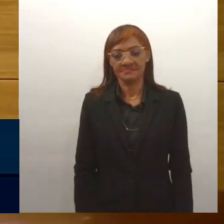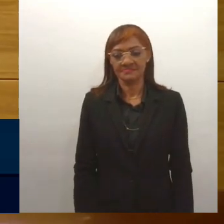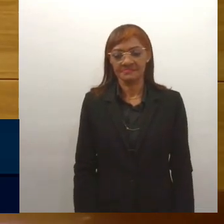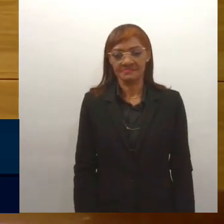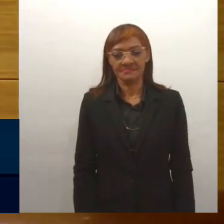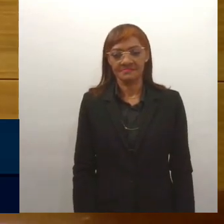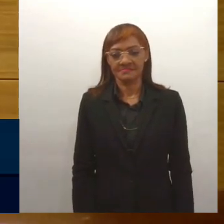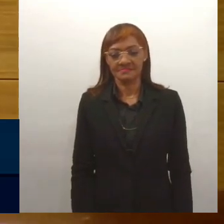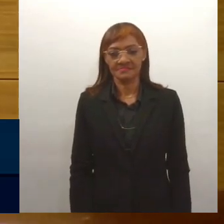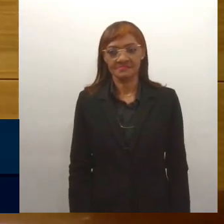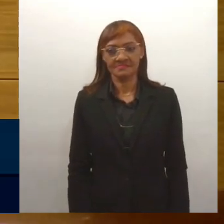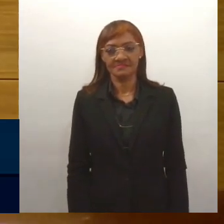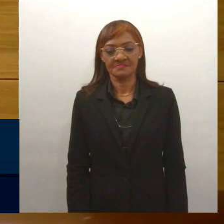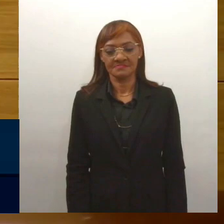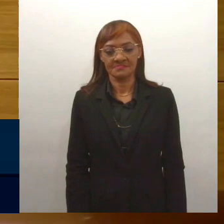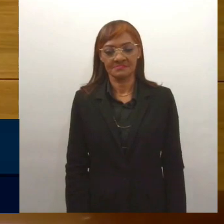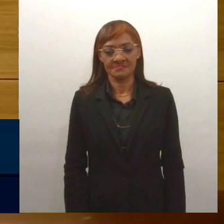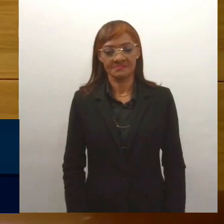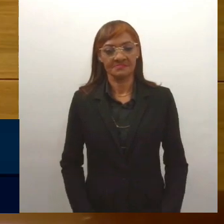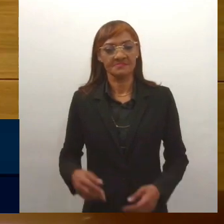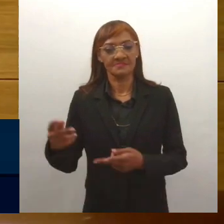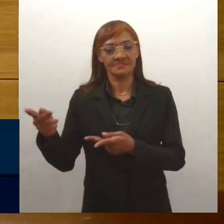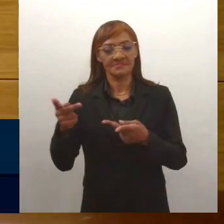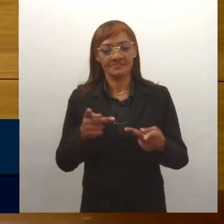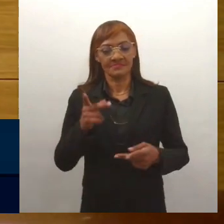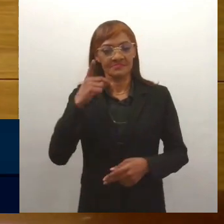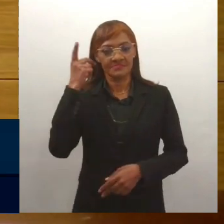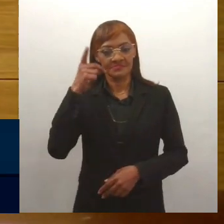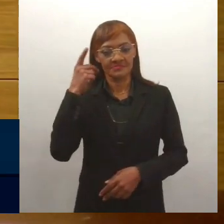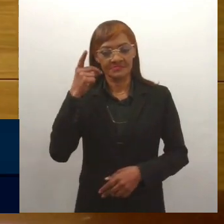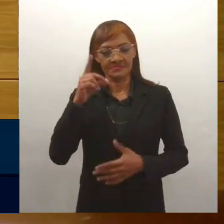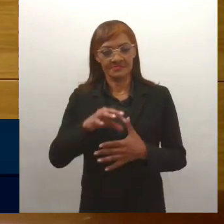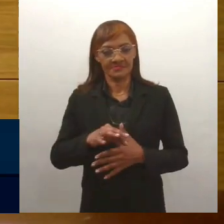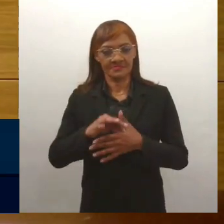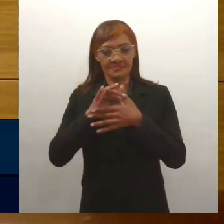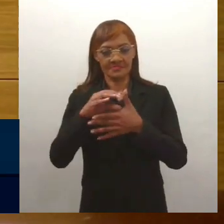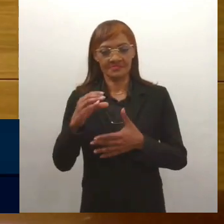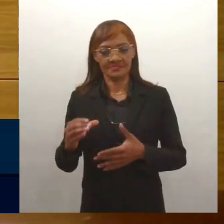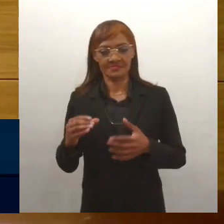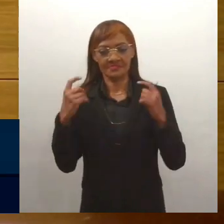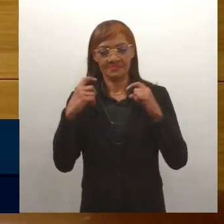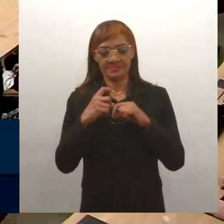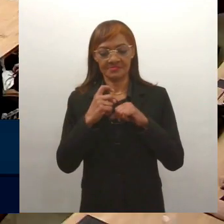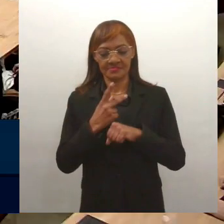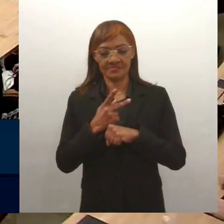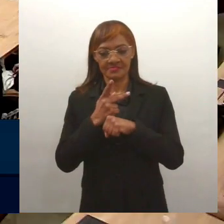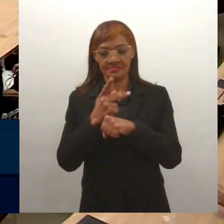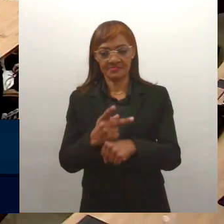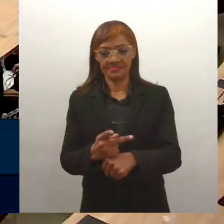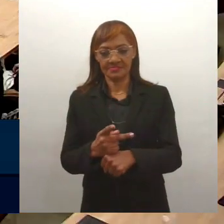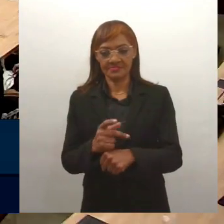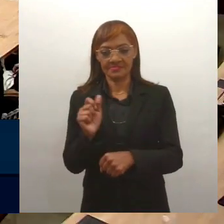Convidamos o deputado Cristiano Cavalcante para fazer a entrega da medalha ao radialista Antônio Fernando Cabral Ferreira.